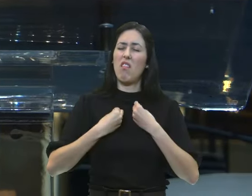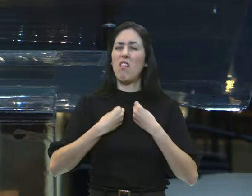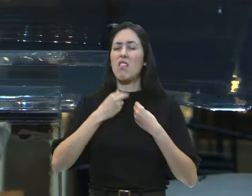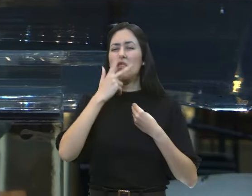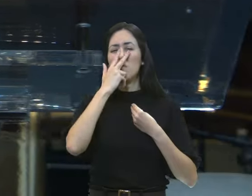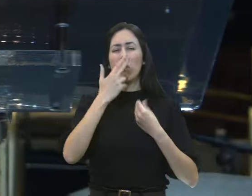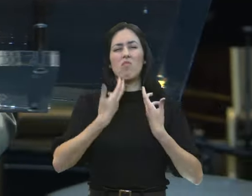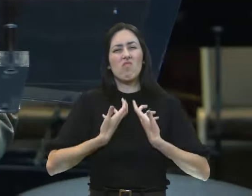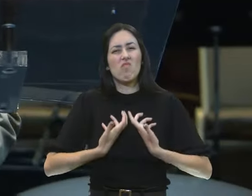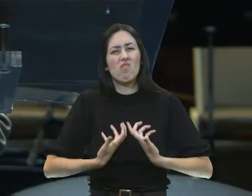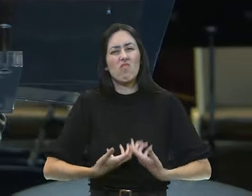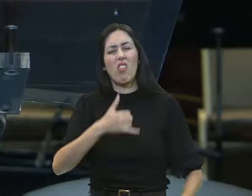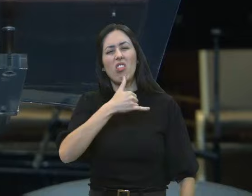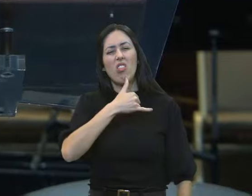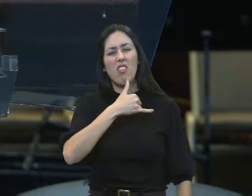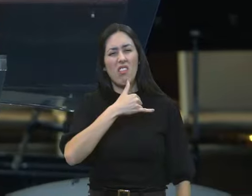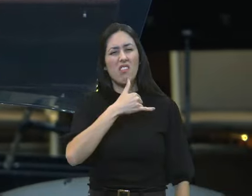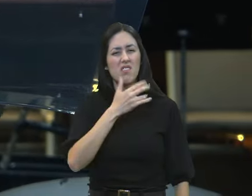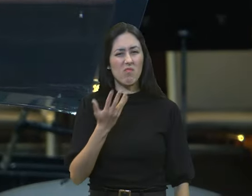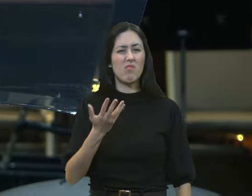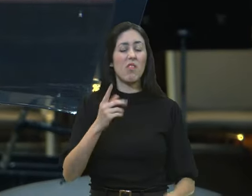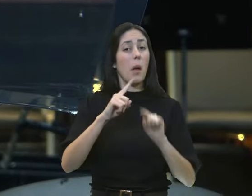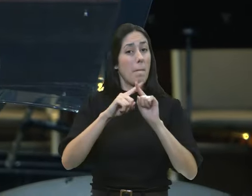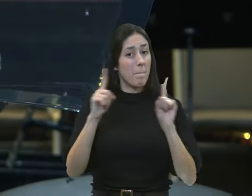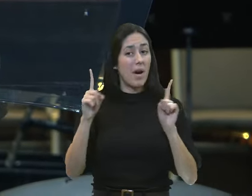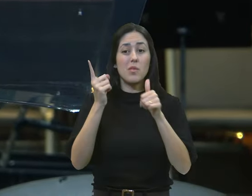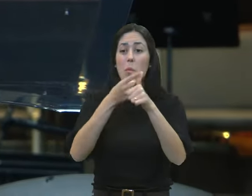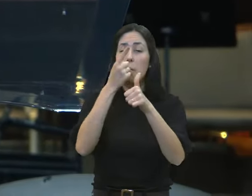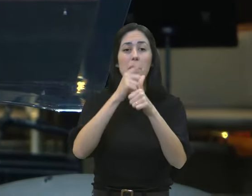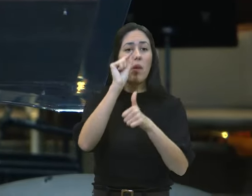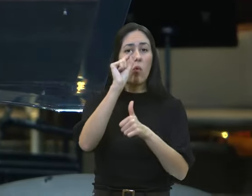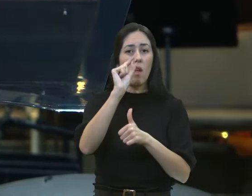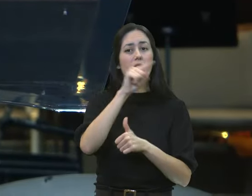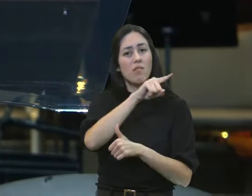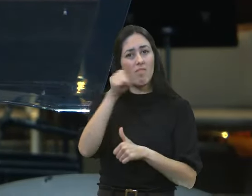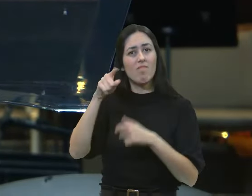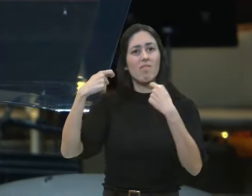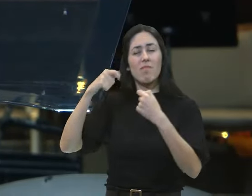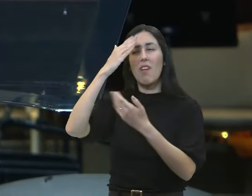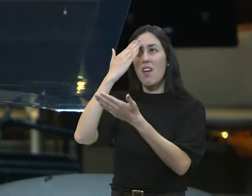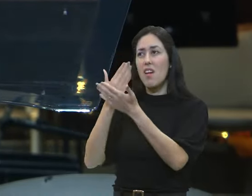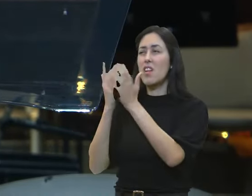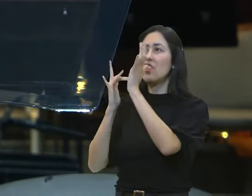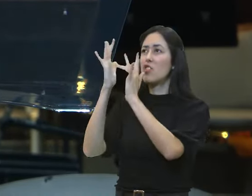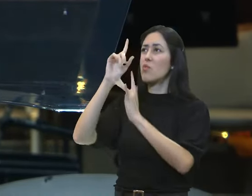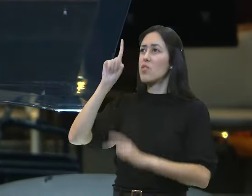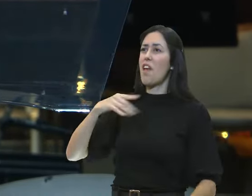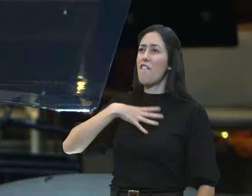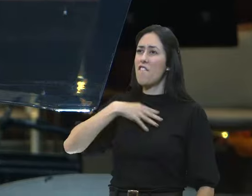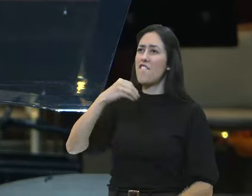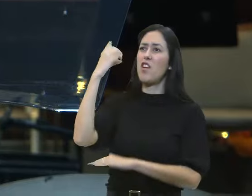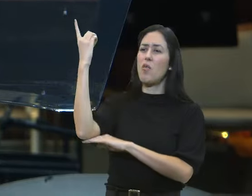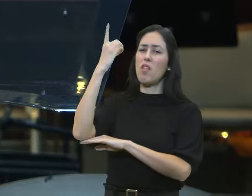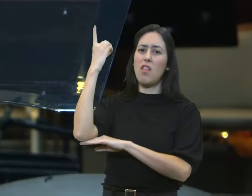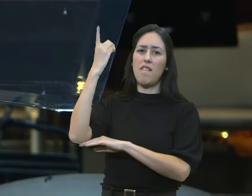de Jesus. Mas o primeiro passo é: eu creio que Ele é o Filho de Davi. Eu creio que Ele